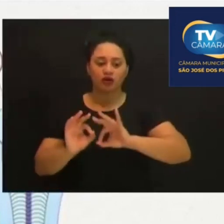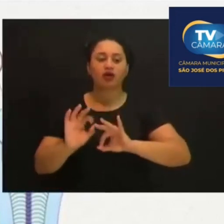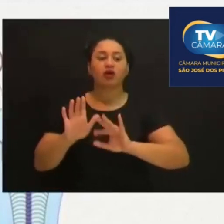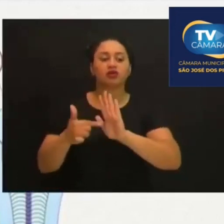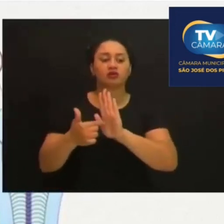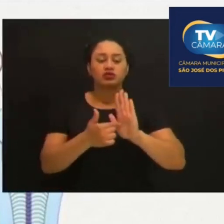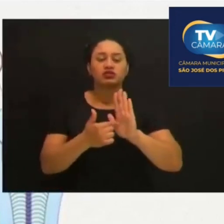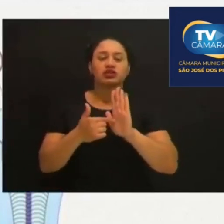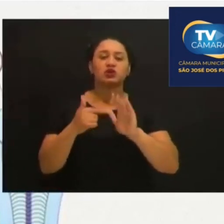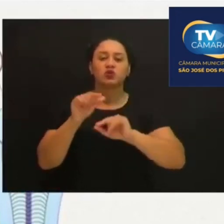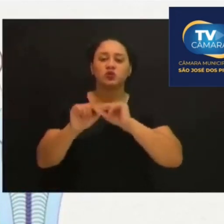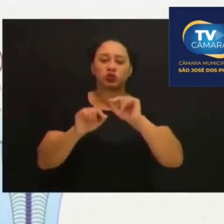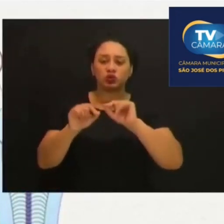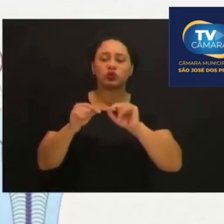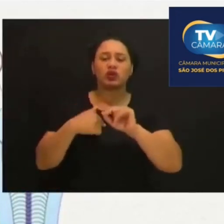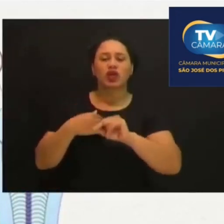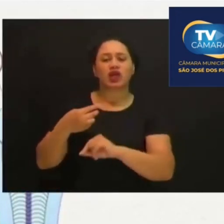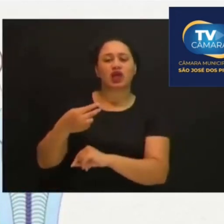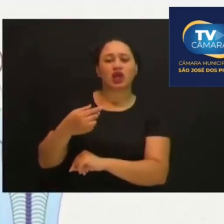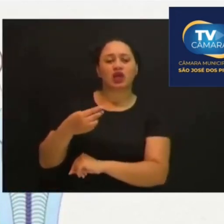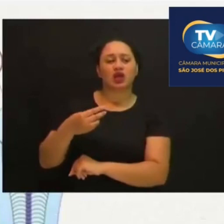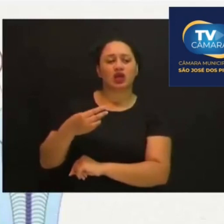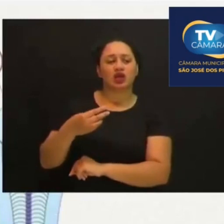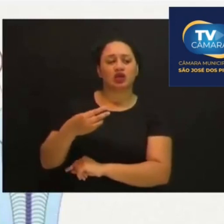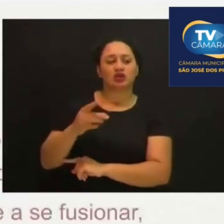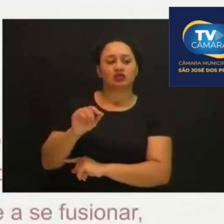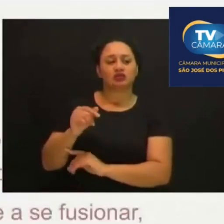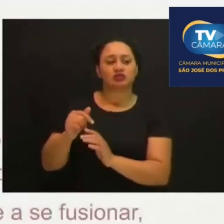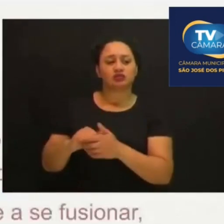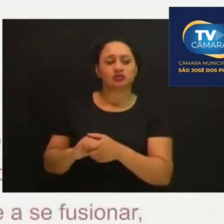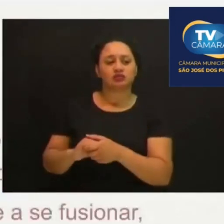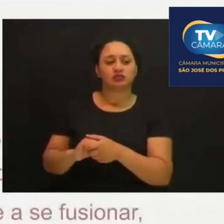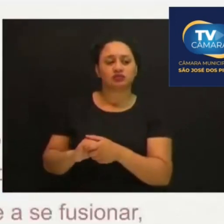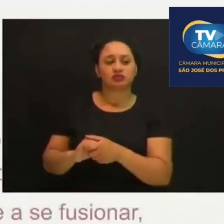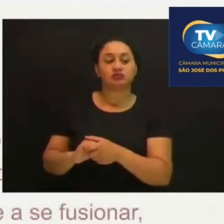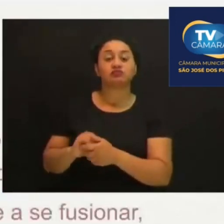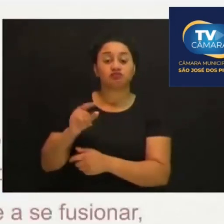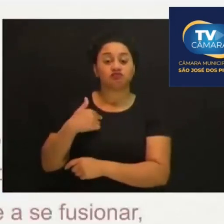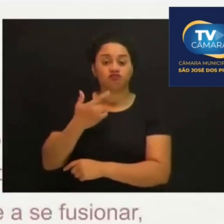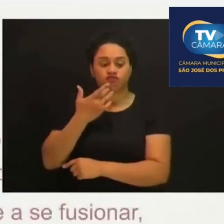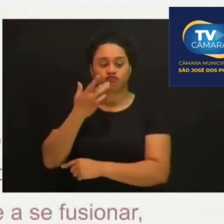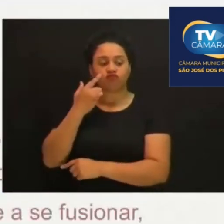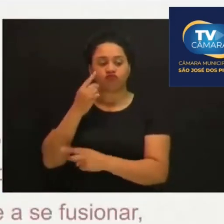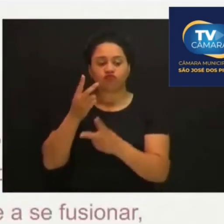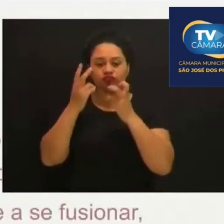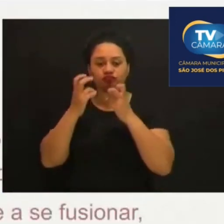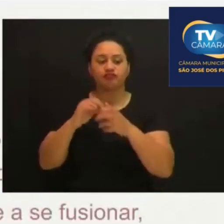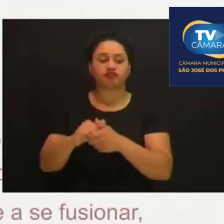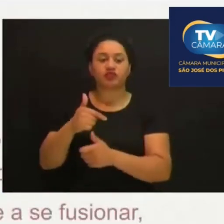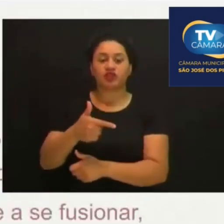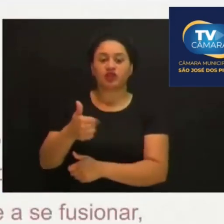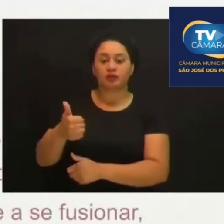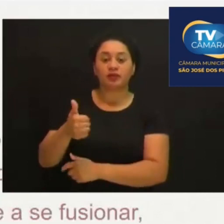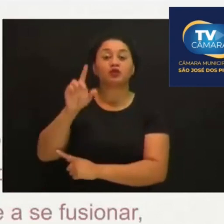dobra neural, ali no 20º, vou passar para o outro lado que eu acho que fica mais fácil. Ó, aqui é o 21º